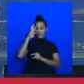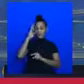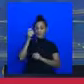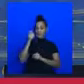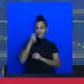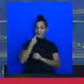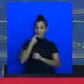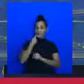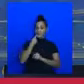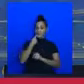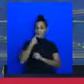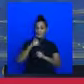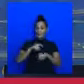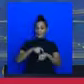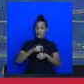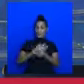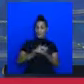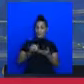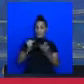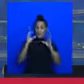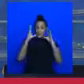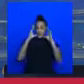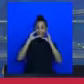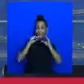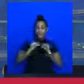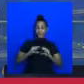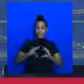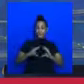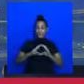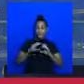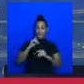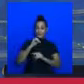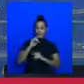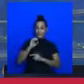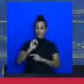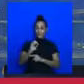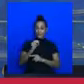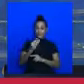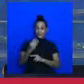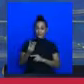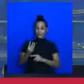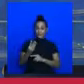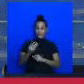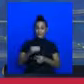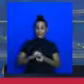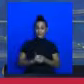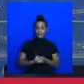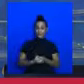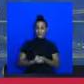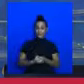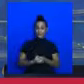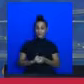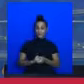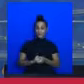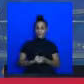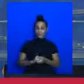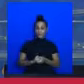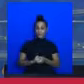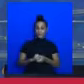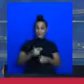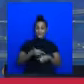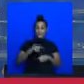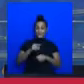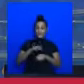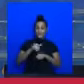quartas e sextas, a partir das 8 da noite. Bola verde, 03. Verde, número 03.